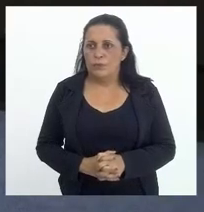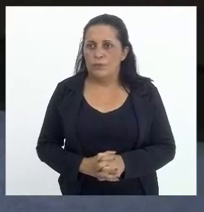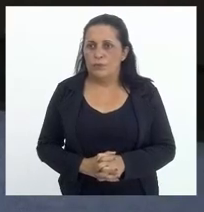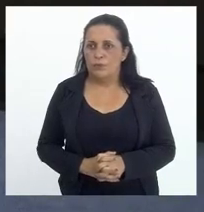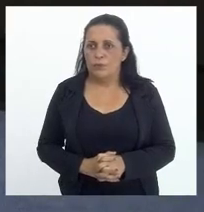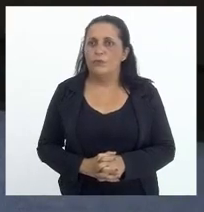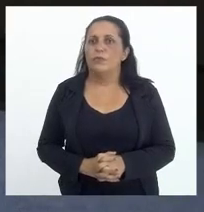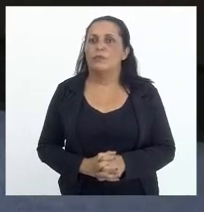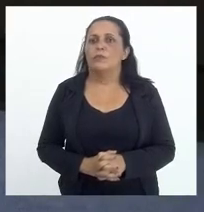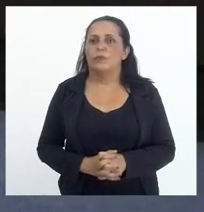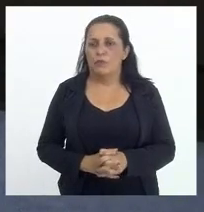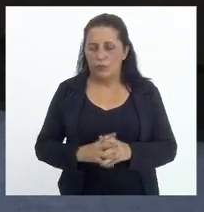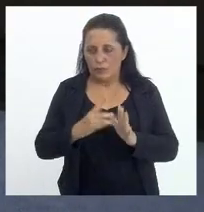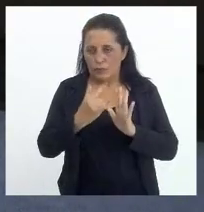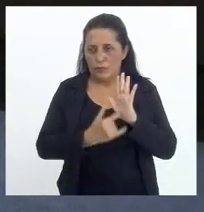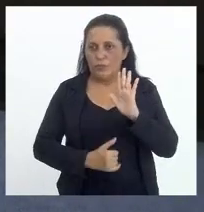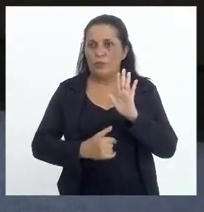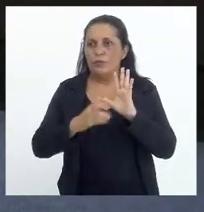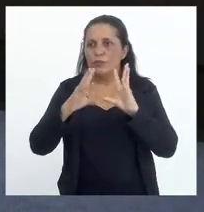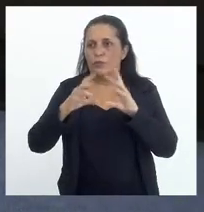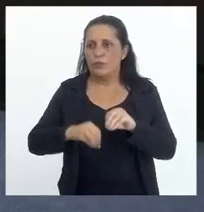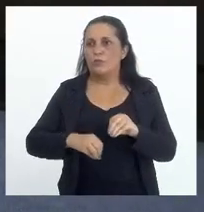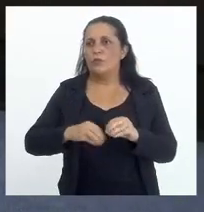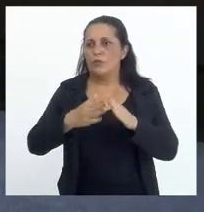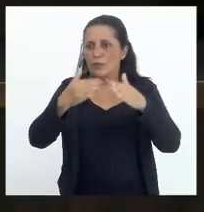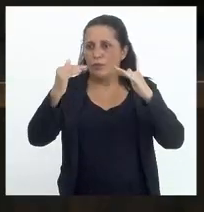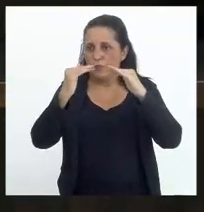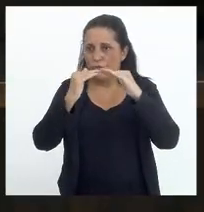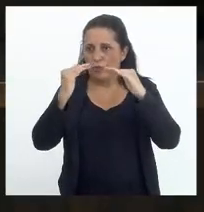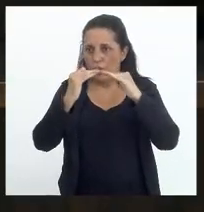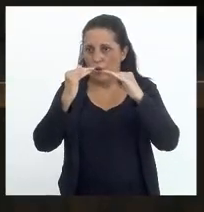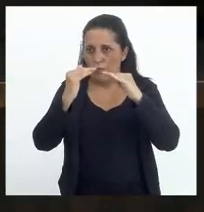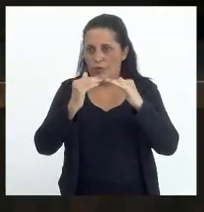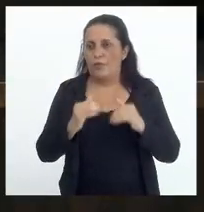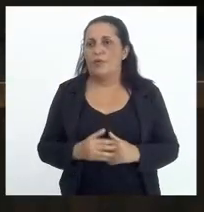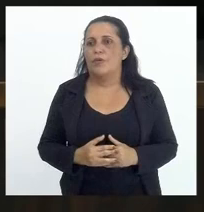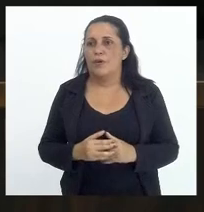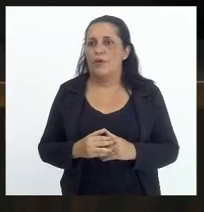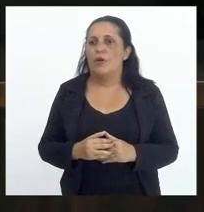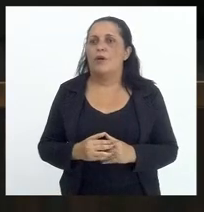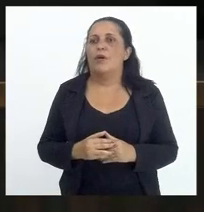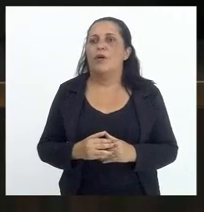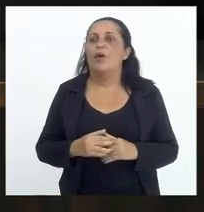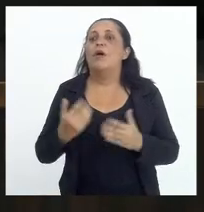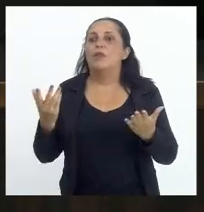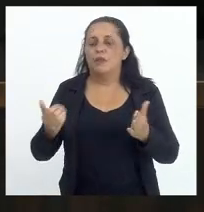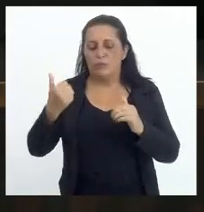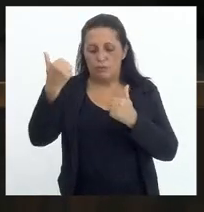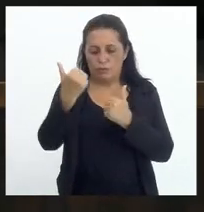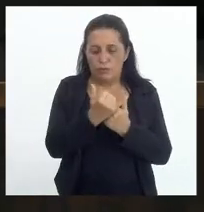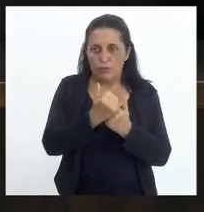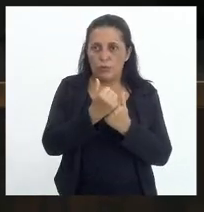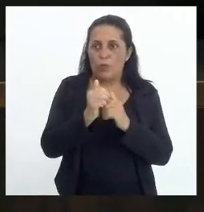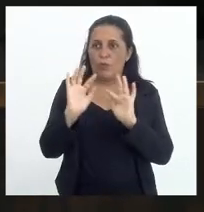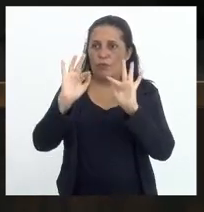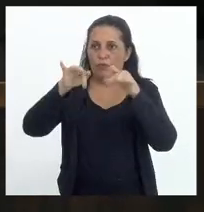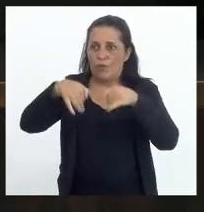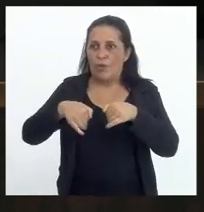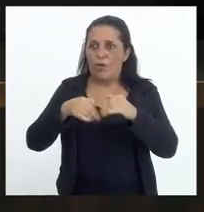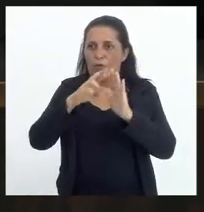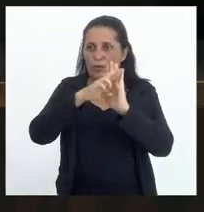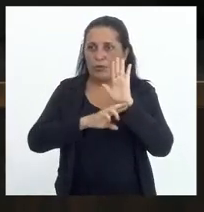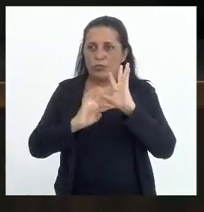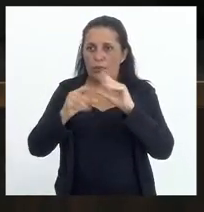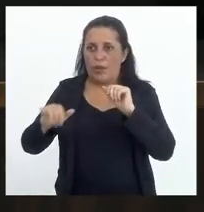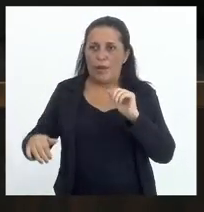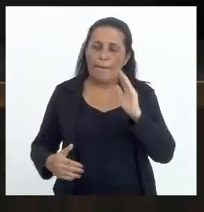Parecer é favorável, presidente. Os pareceres emitidos em votação, substitutivo com forma final de redação. Senhores que aprovam, permaneçam como estão,